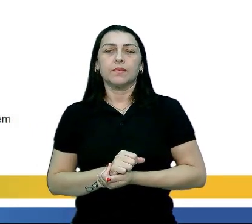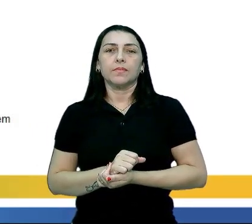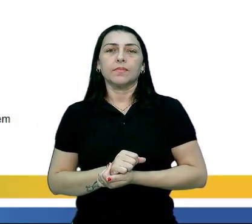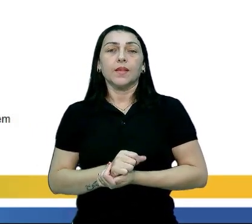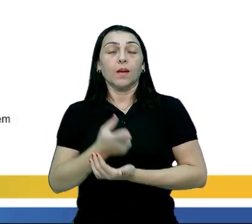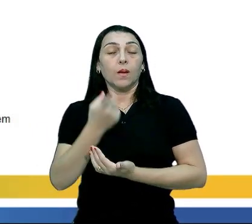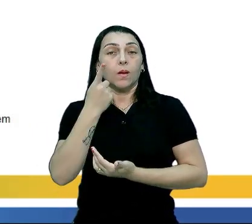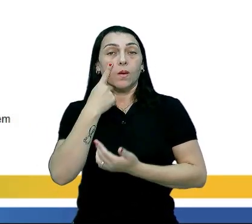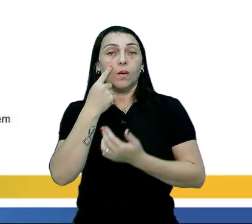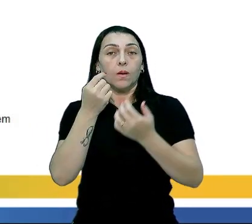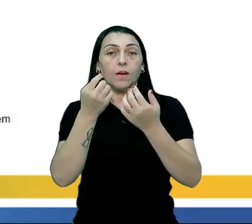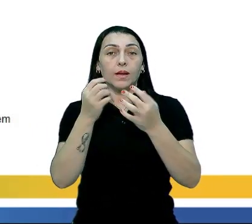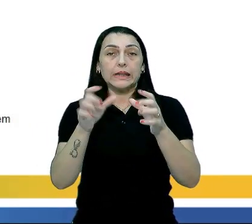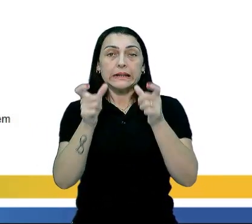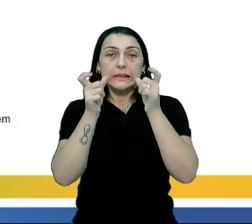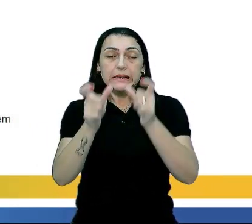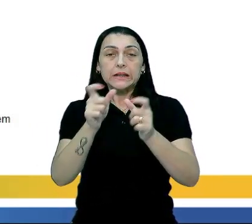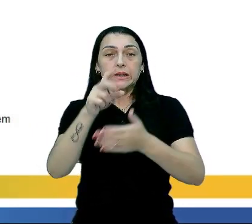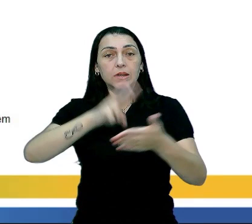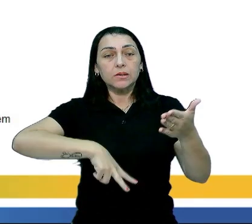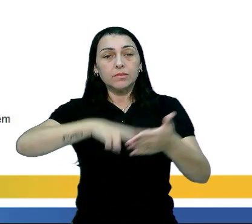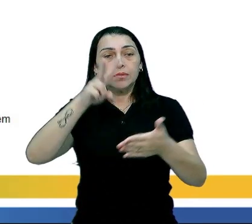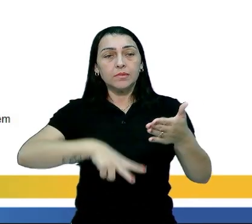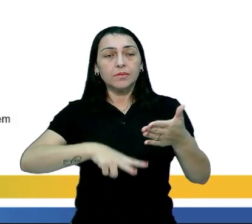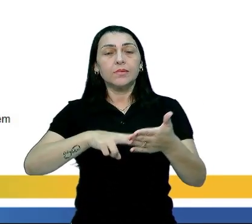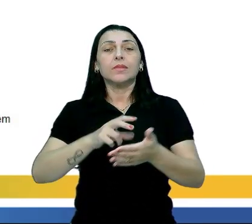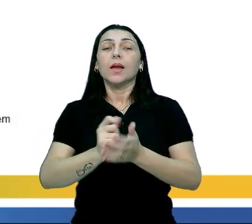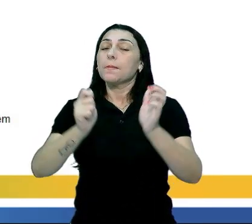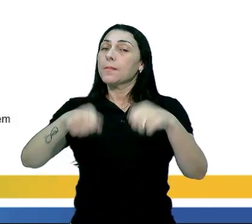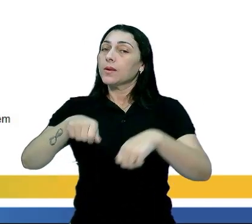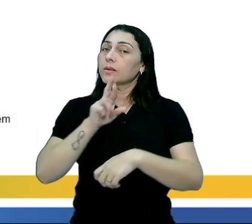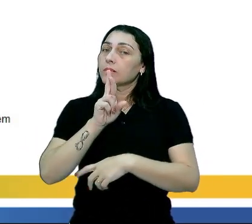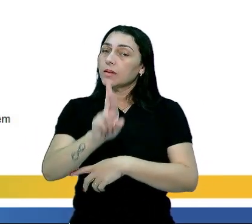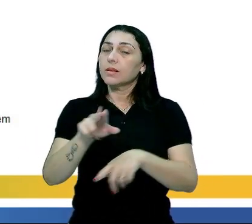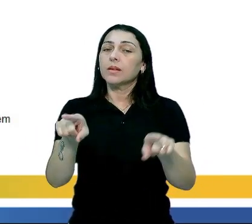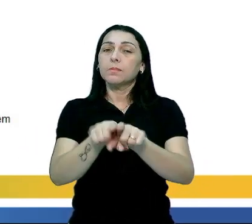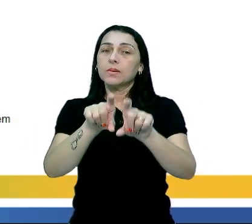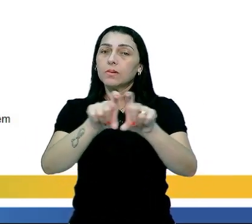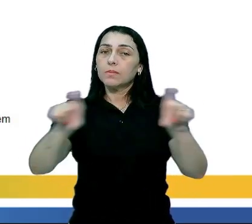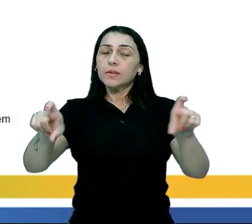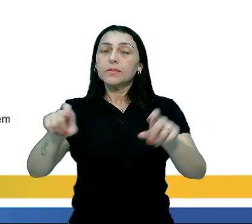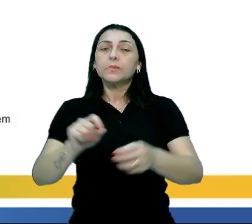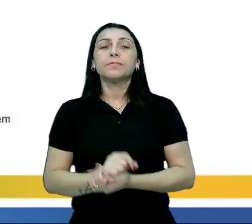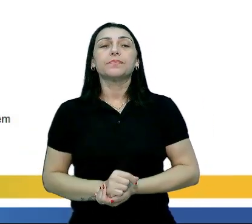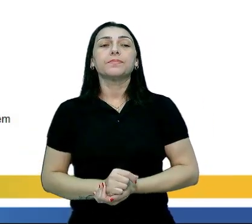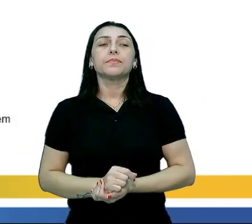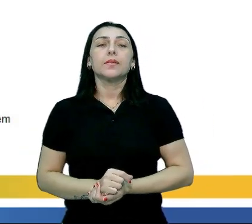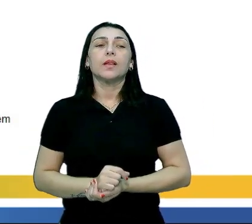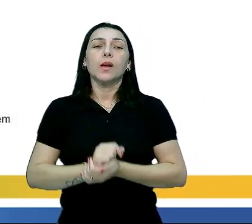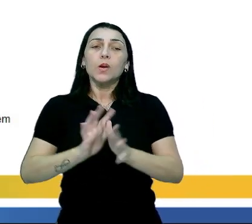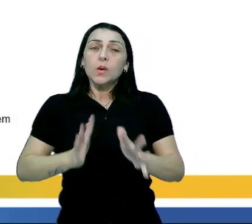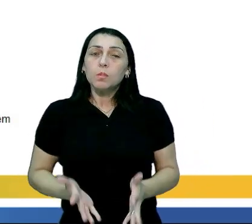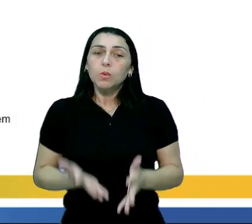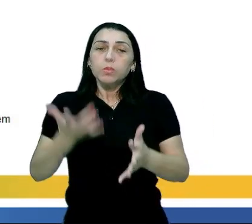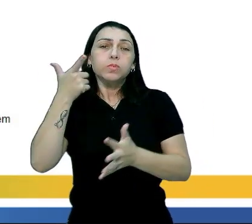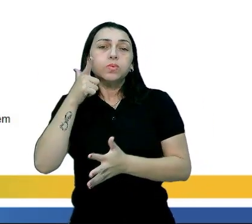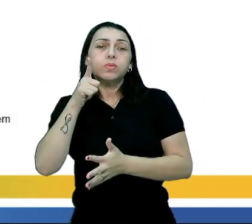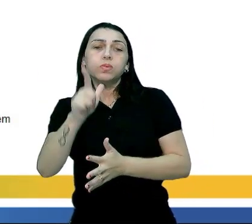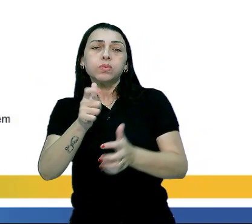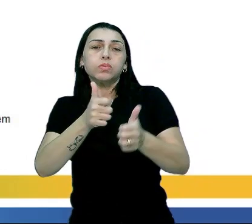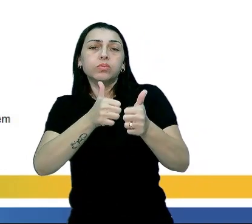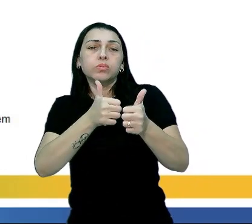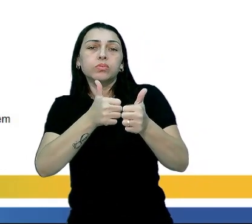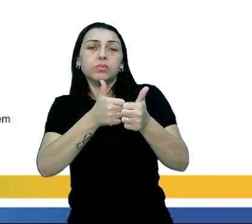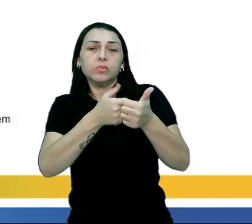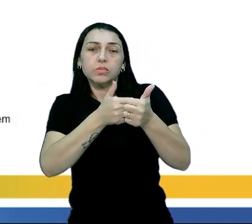Muita atenção na leitura do enunciado, comando e possibilidades de resposta. O impulso para